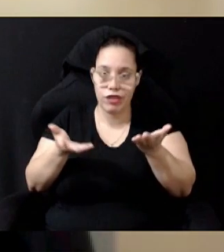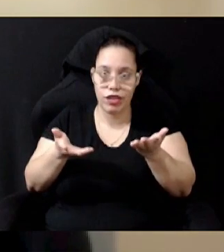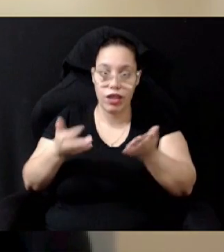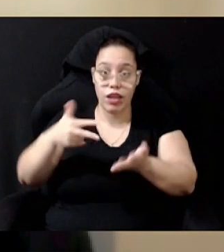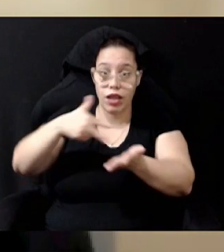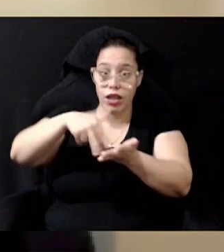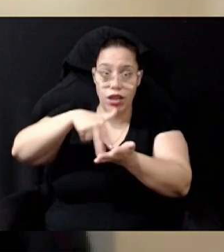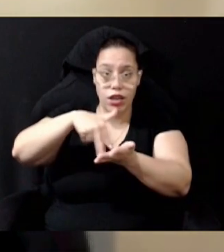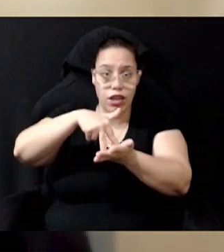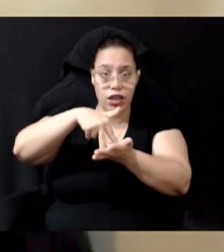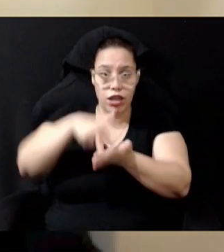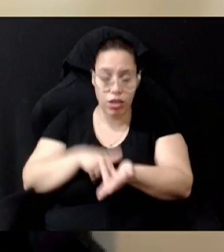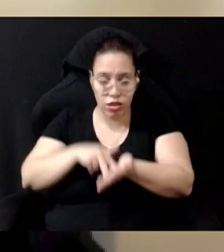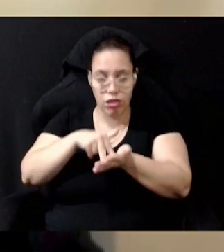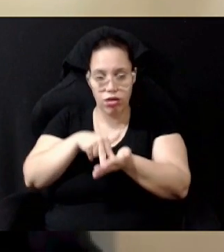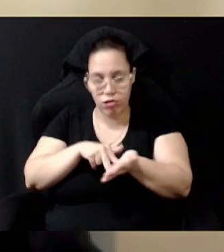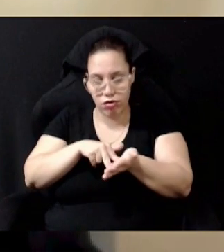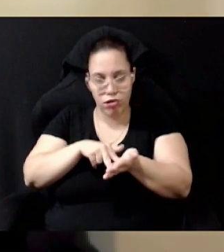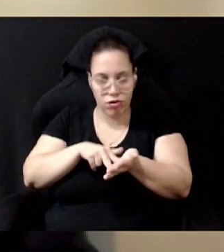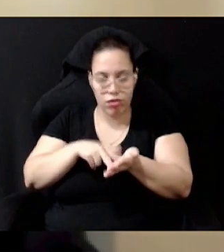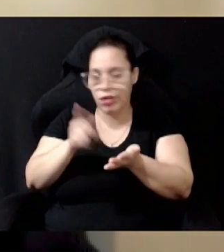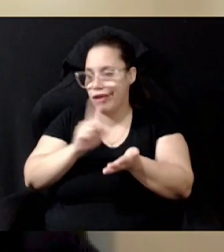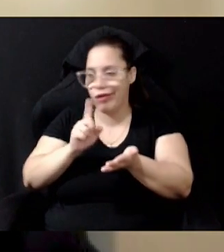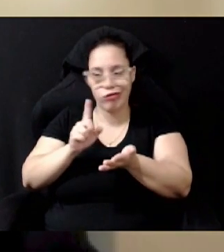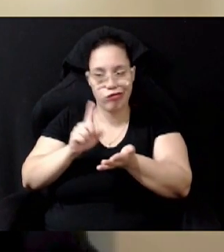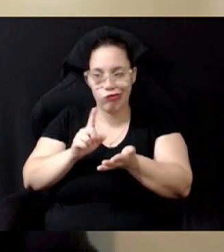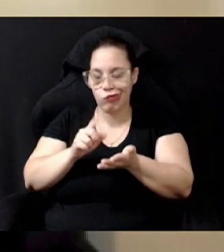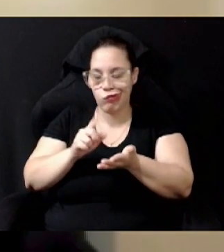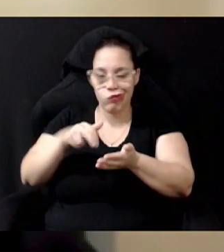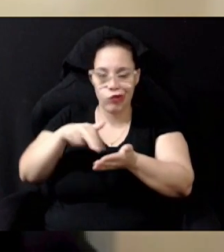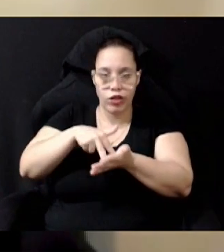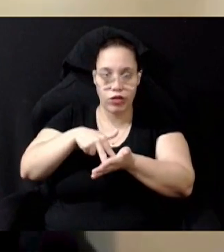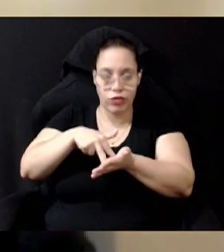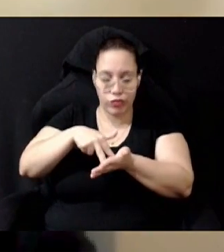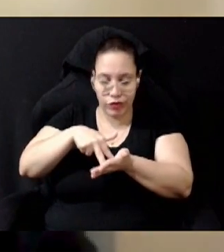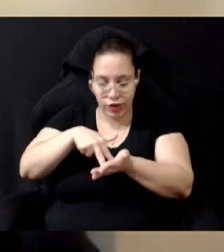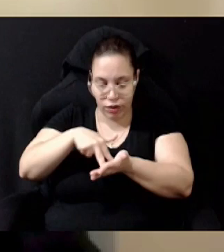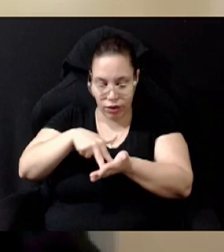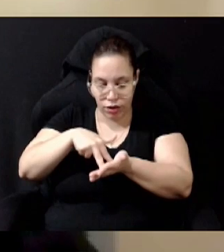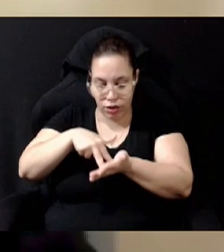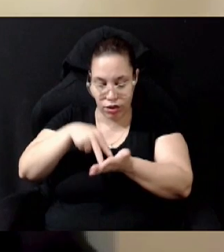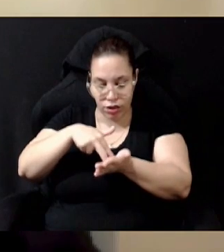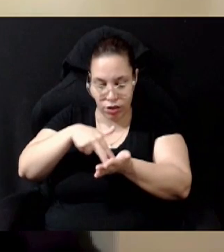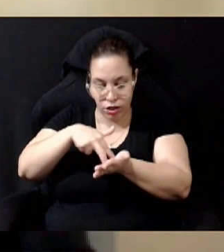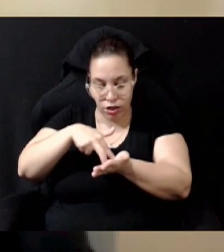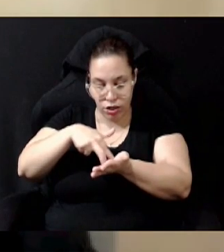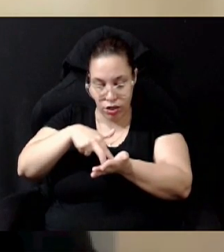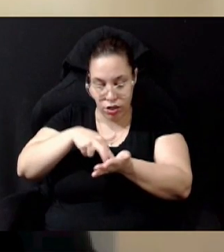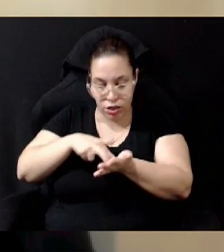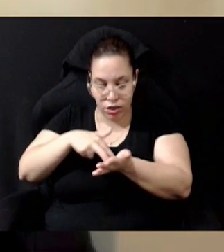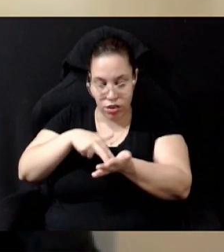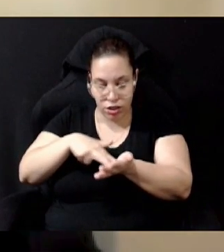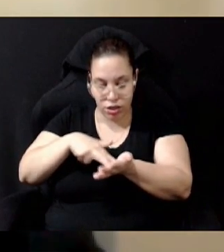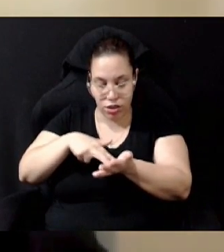que não descansam. E isso acontece quando a pessoa busca relaxar e